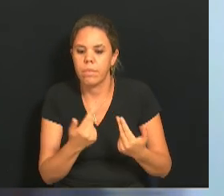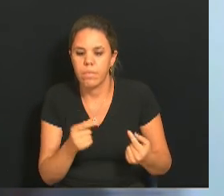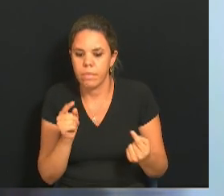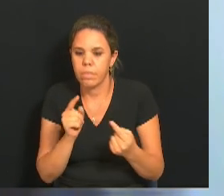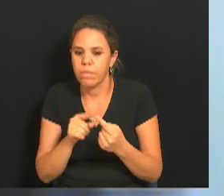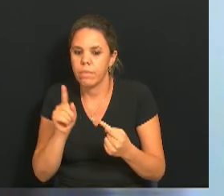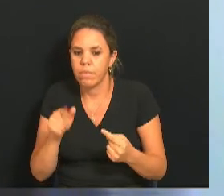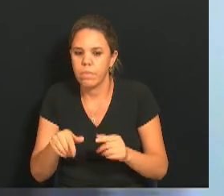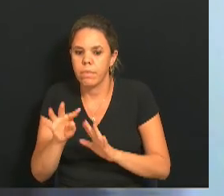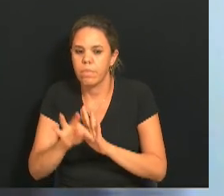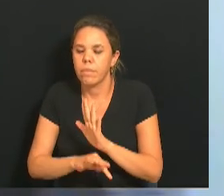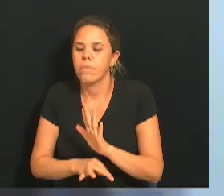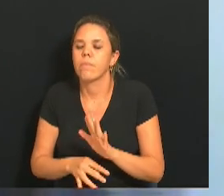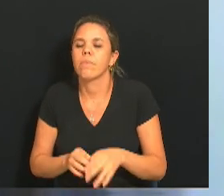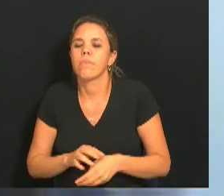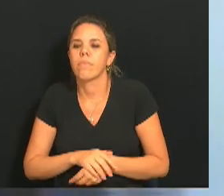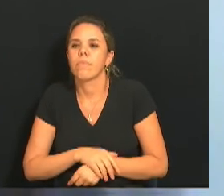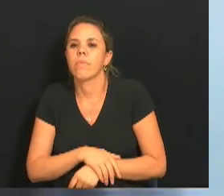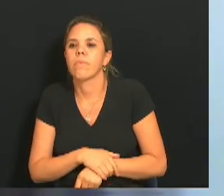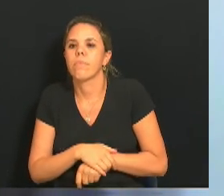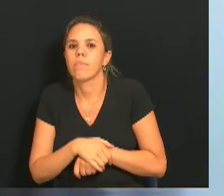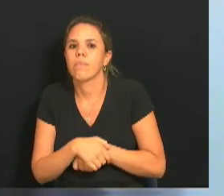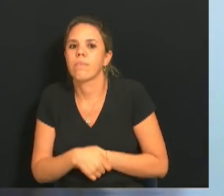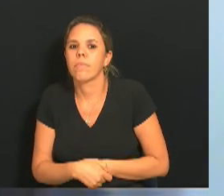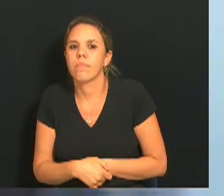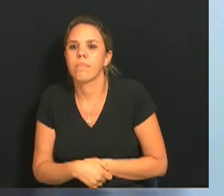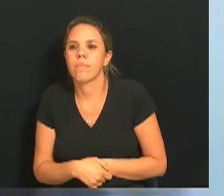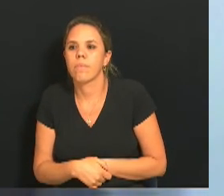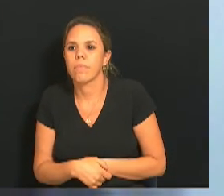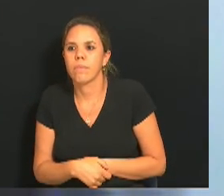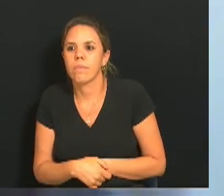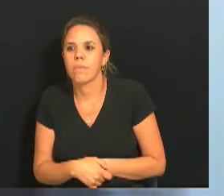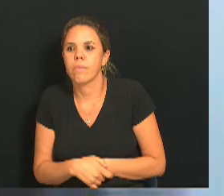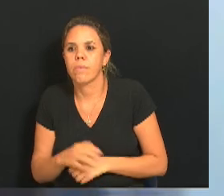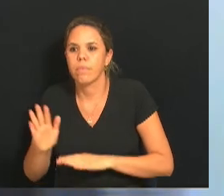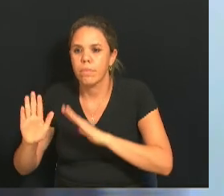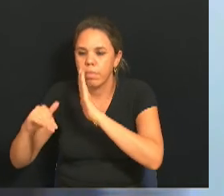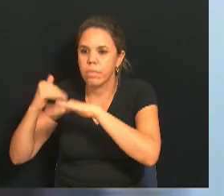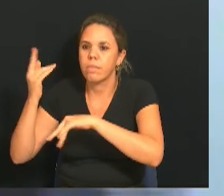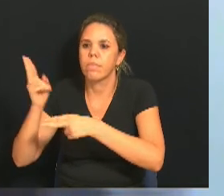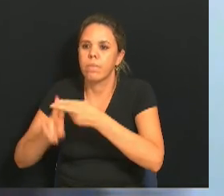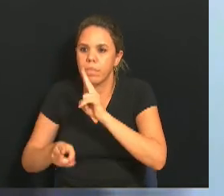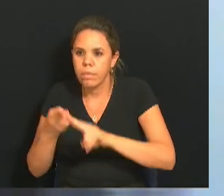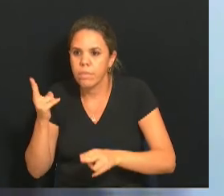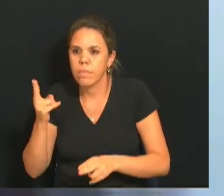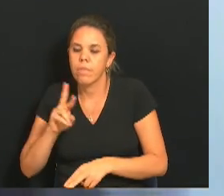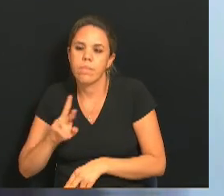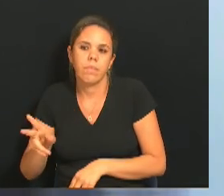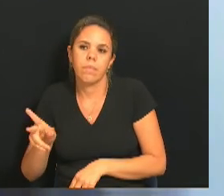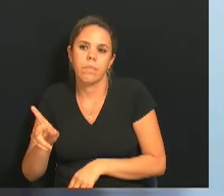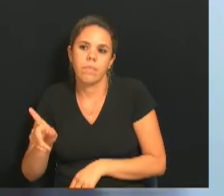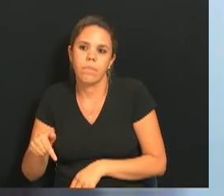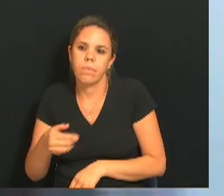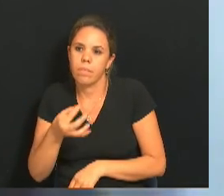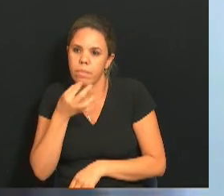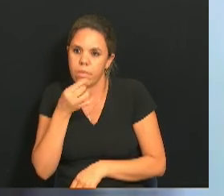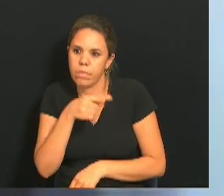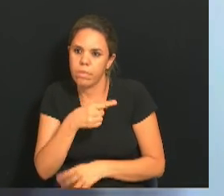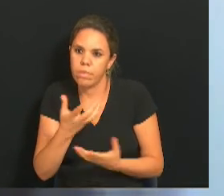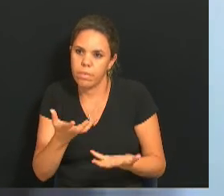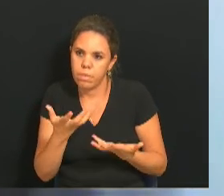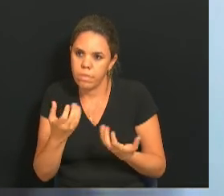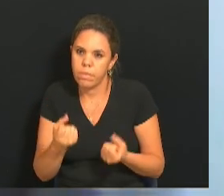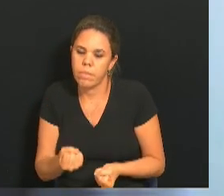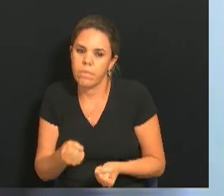um texto opinativo e que ele desenvolvesse essa habilidade. Não era exatamente a opinião que ele ia